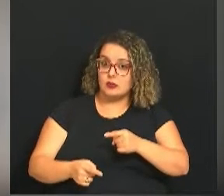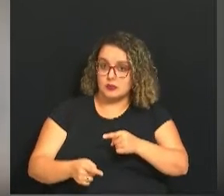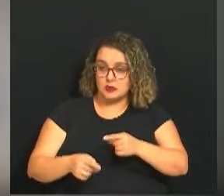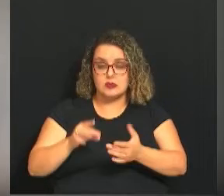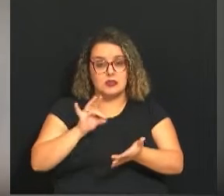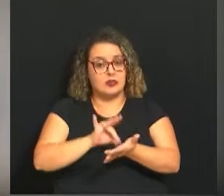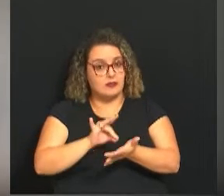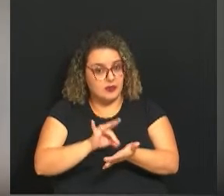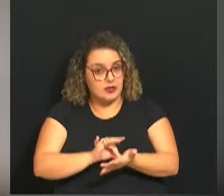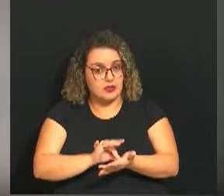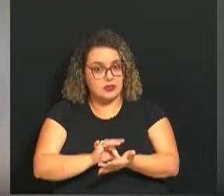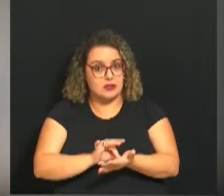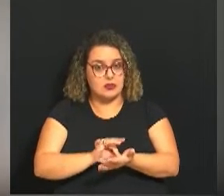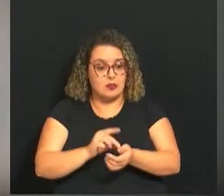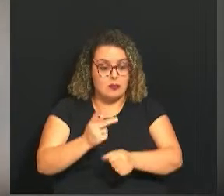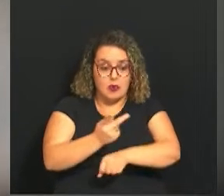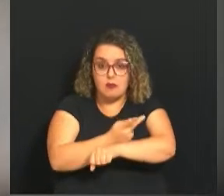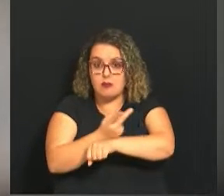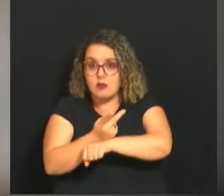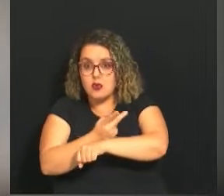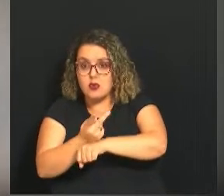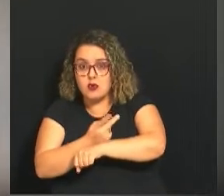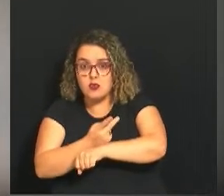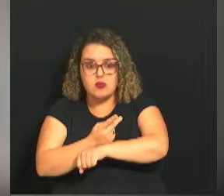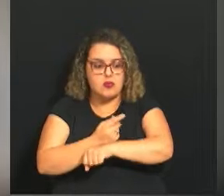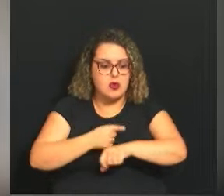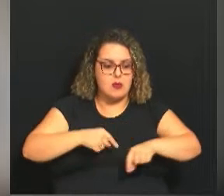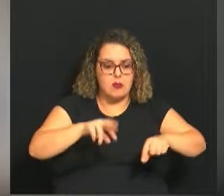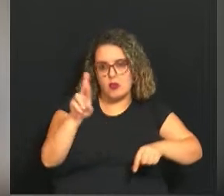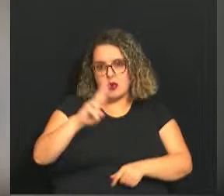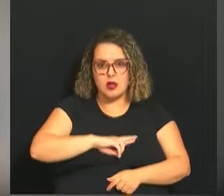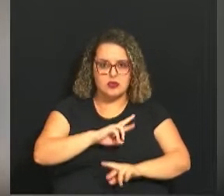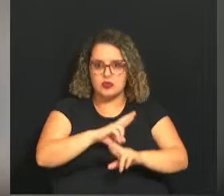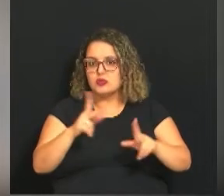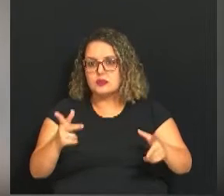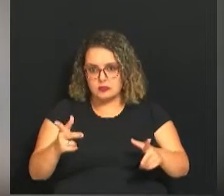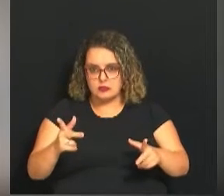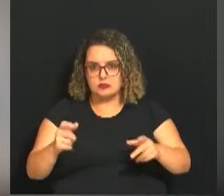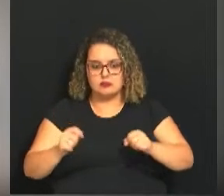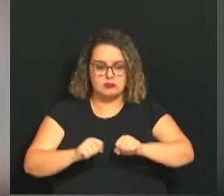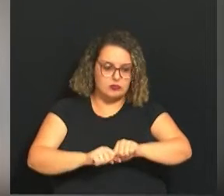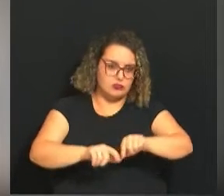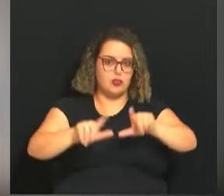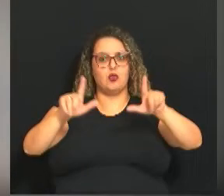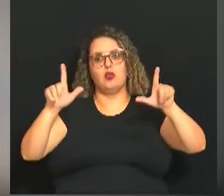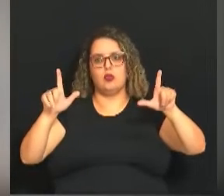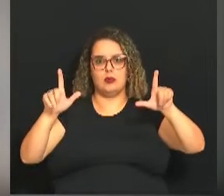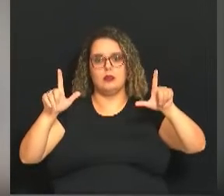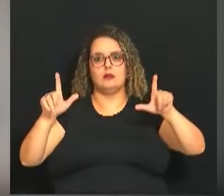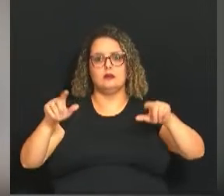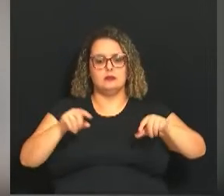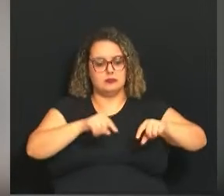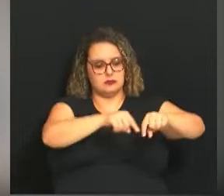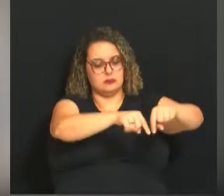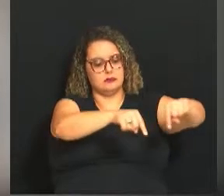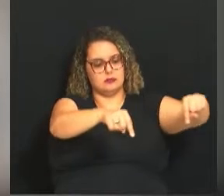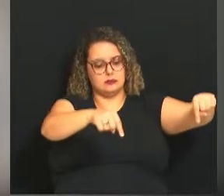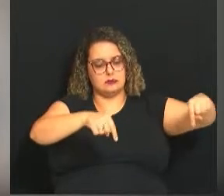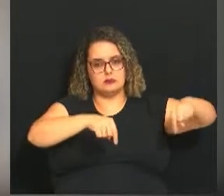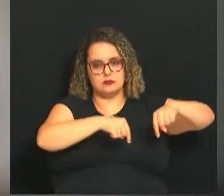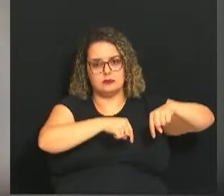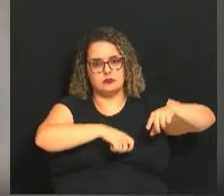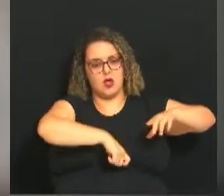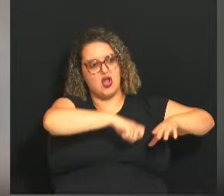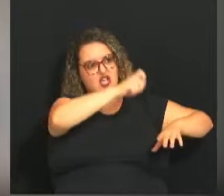verdade é uma caça às bruxas, a gente viu estampada na parede de um terreiro, templo de